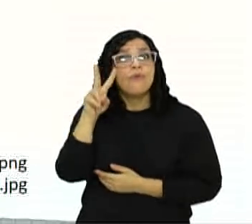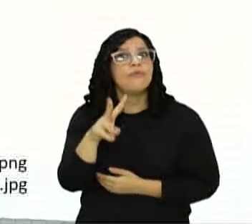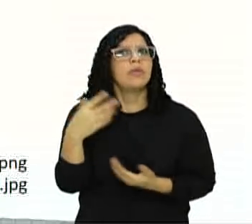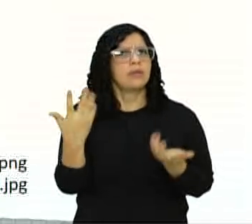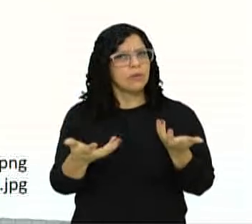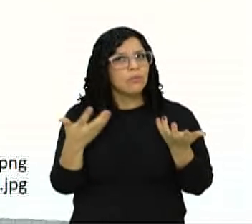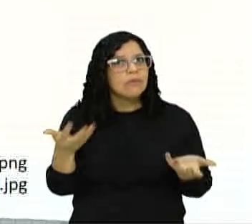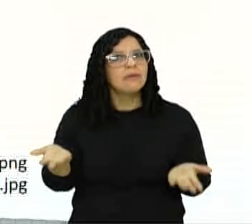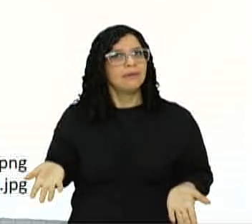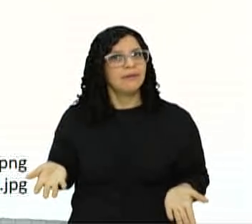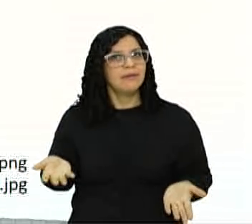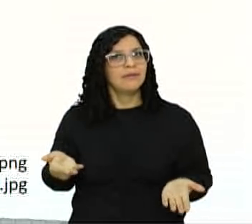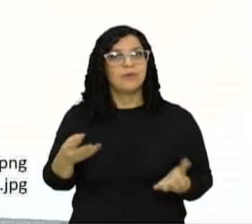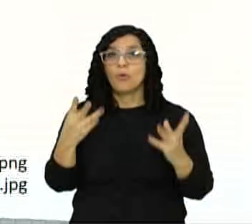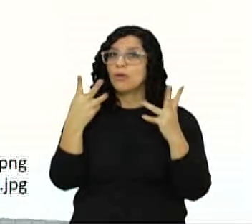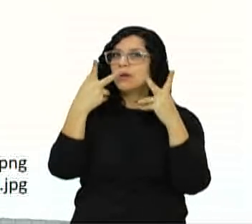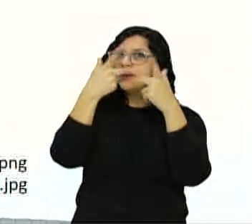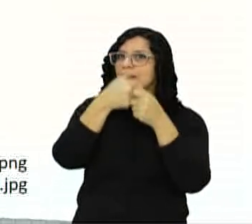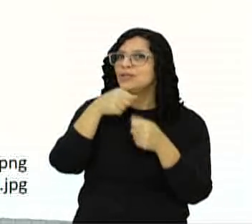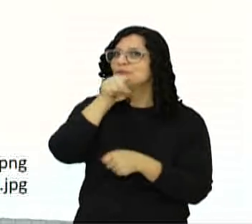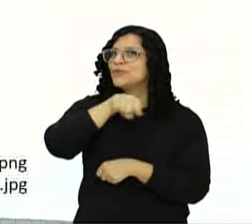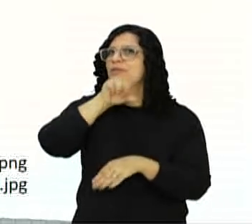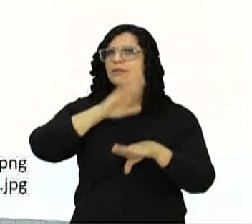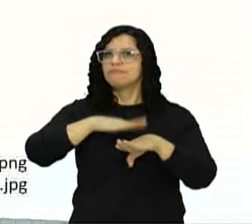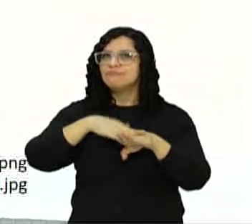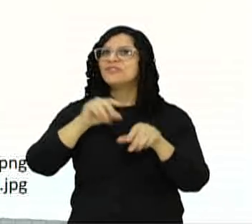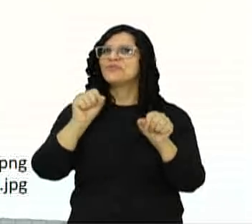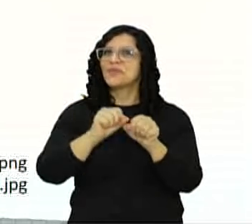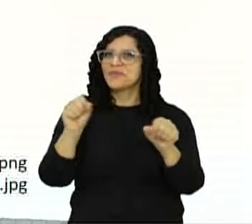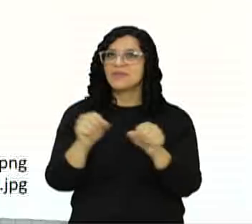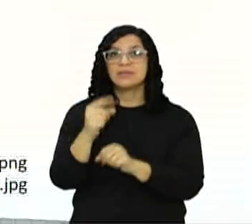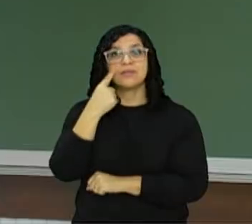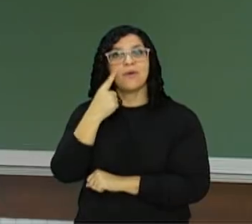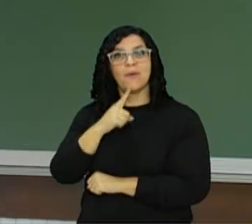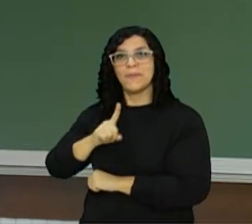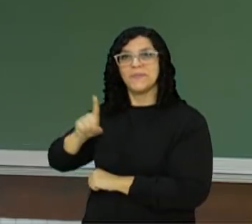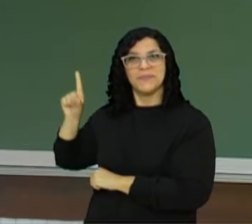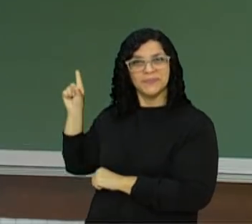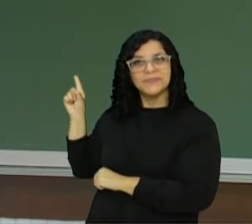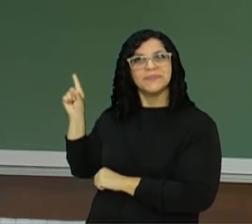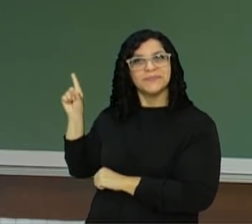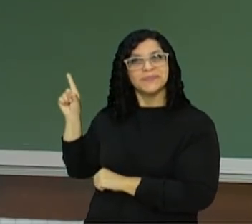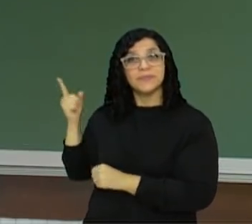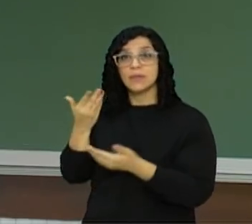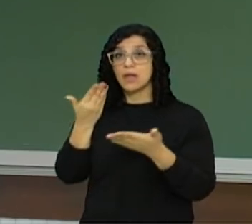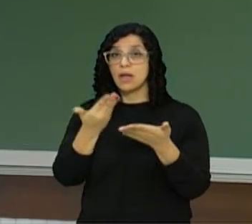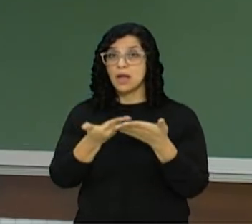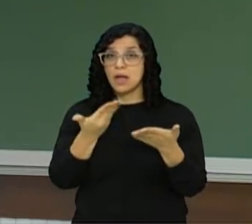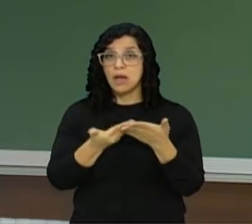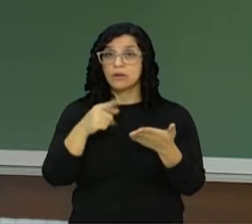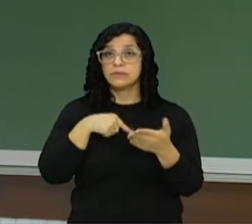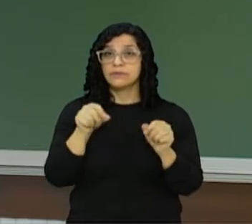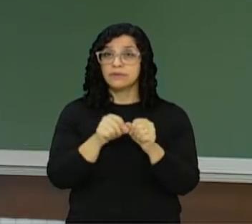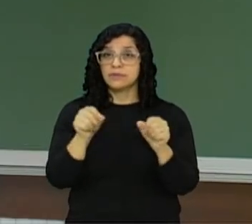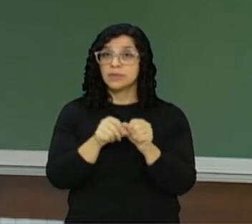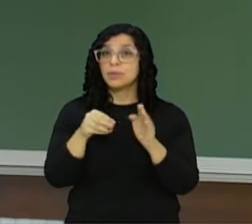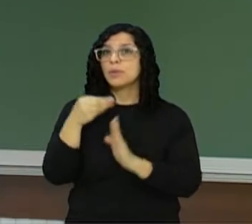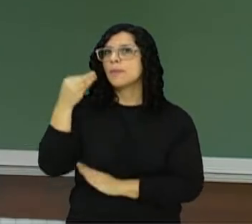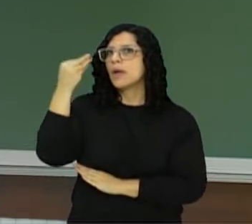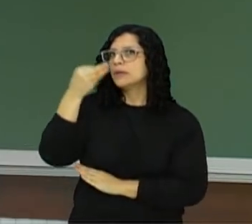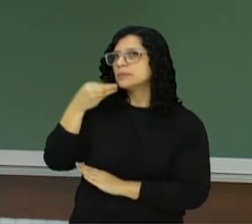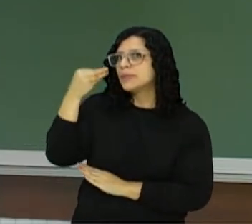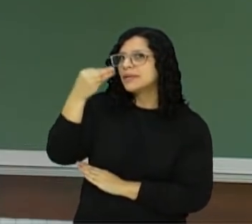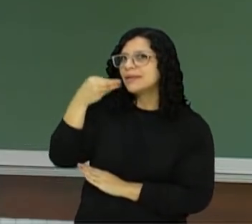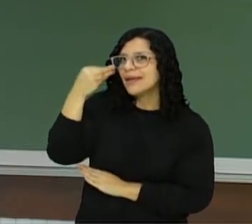esse experimento. Coisas lindas vão sair. Então, olhem nessa tela comigo. Nesta aula, você irá realizar um